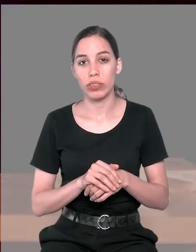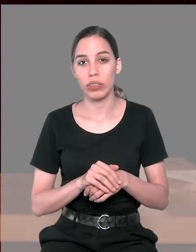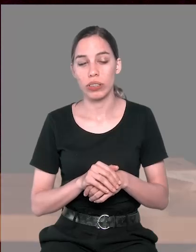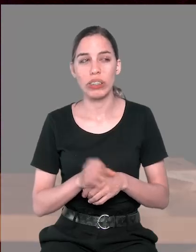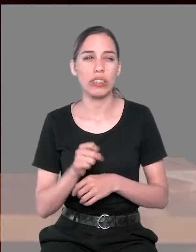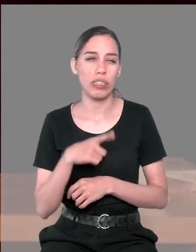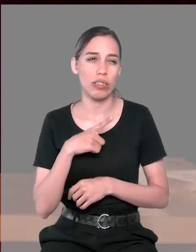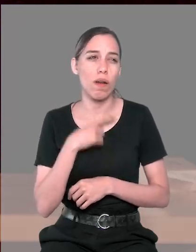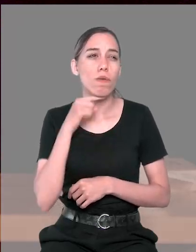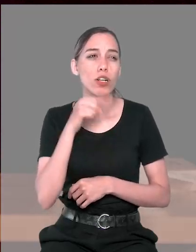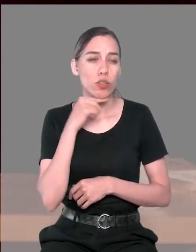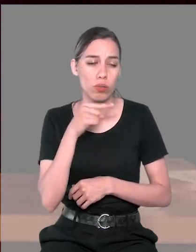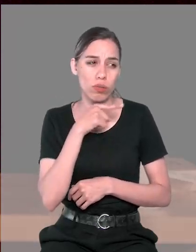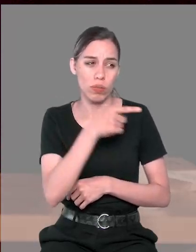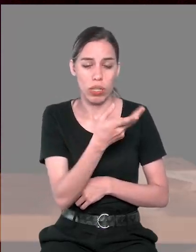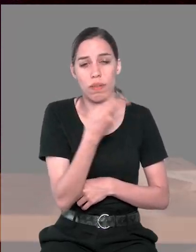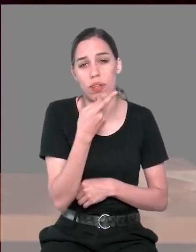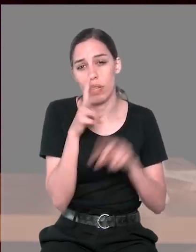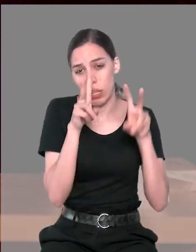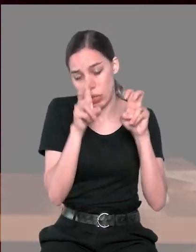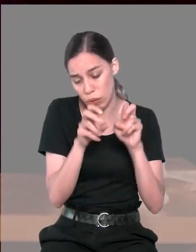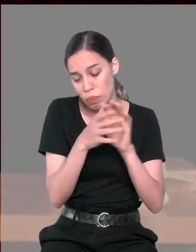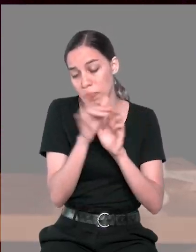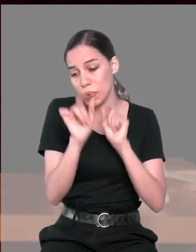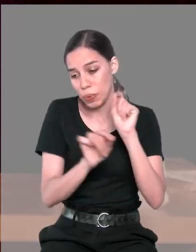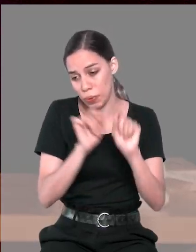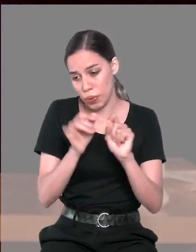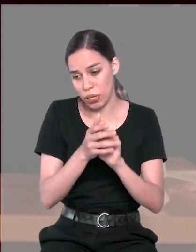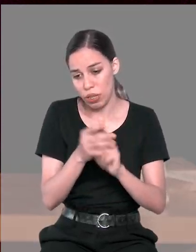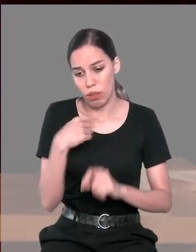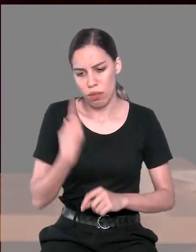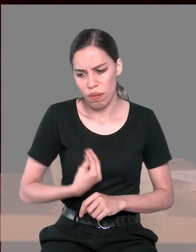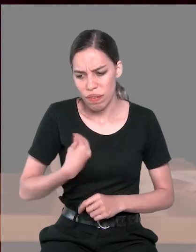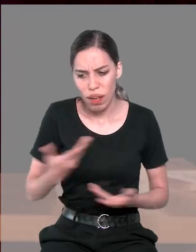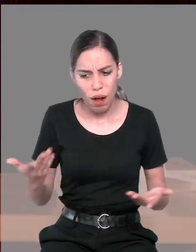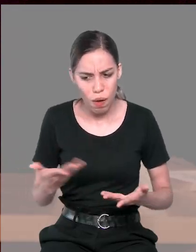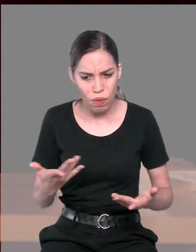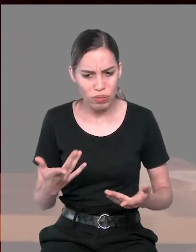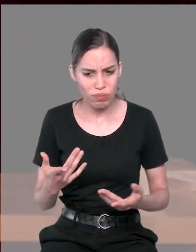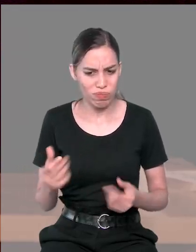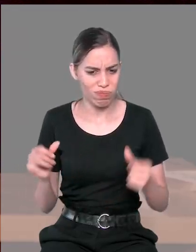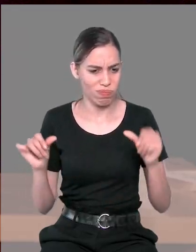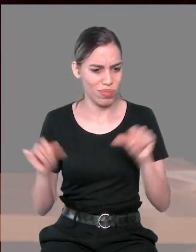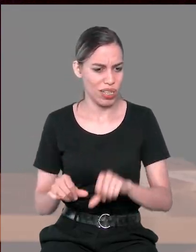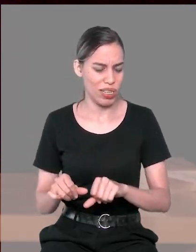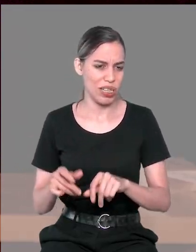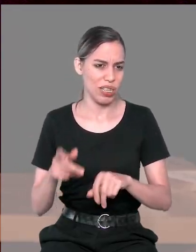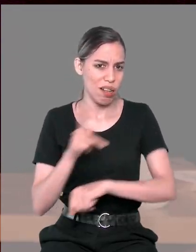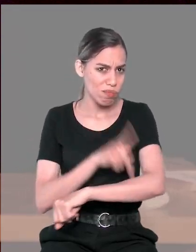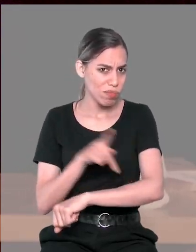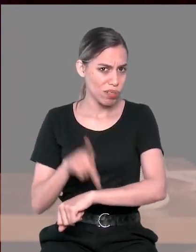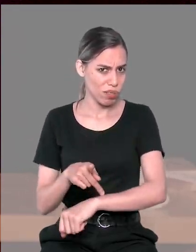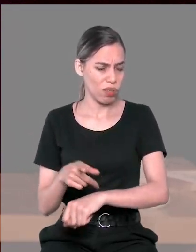fico numa dúvida e eu gostaria do seu comentário sobre isso, né? Eu acho que nós vivemos hoje numa grande crise da pedagogia,